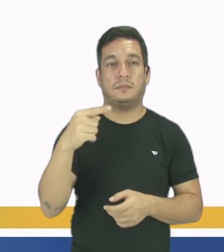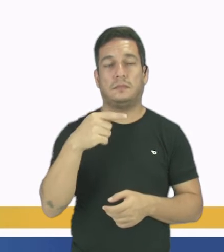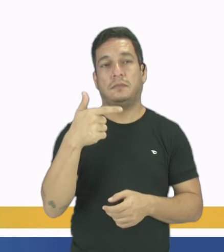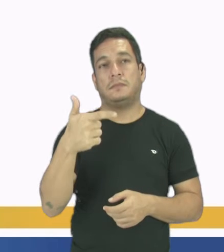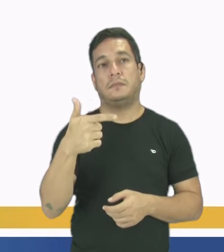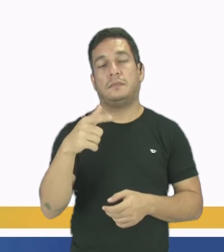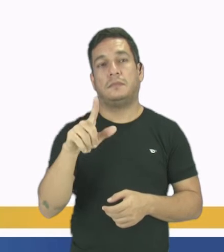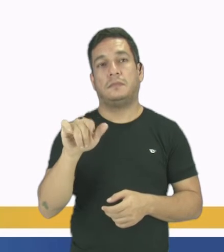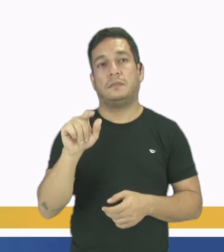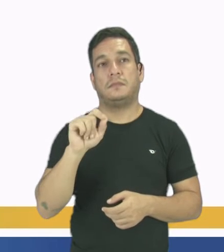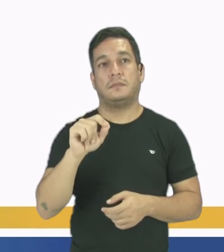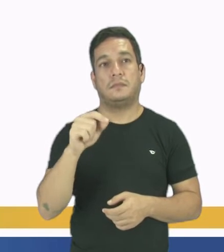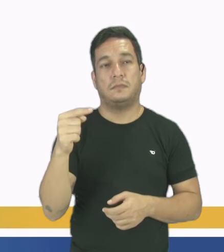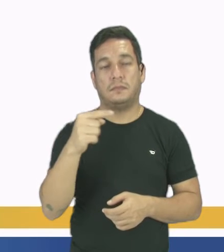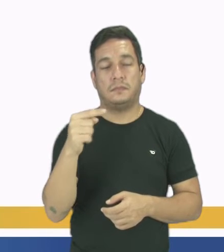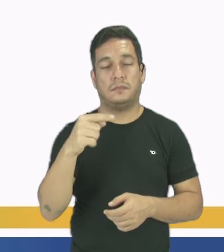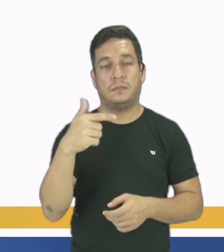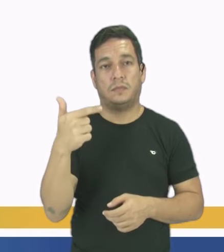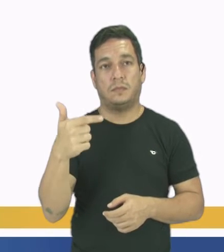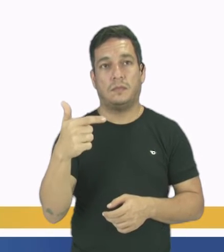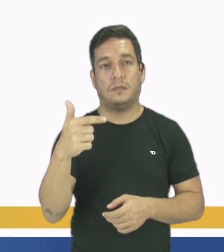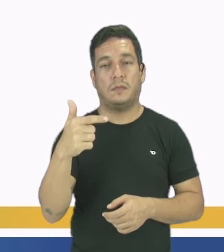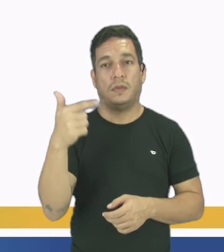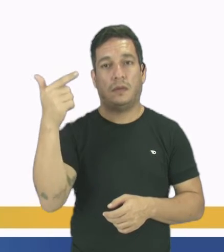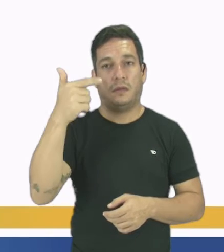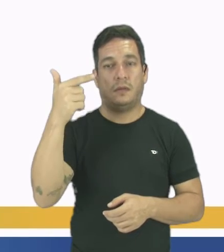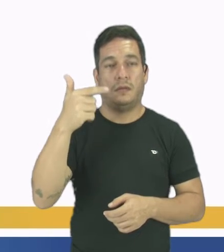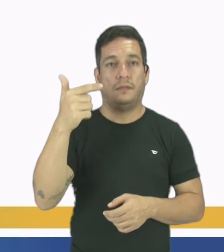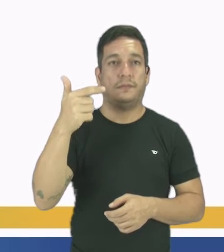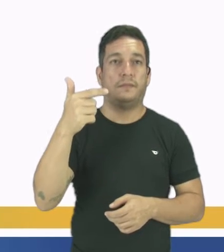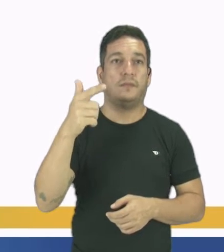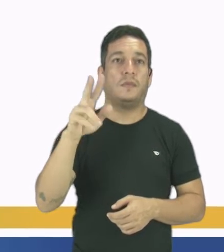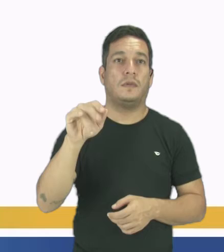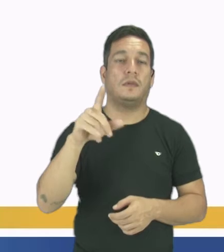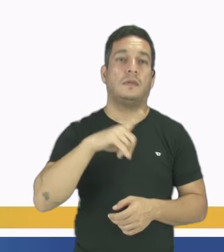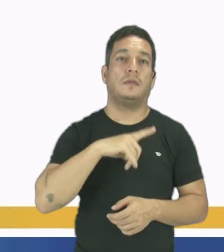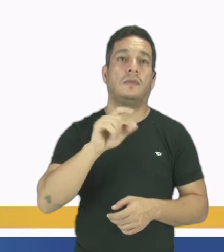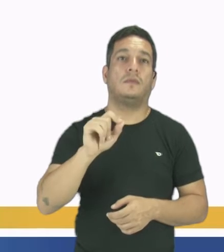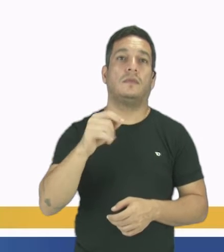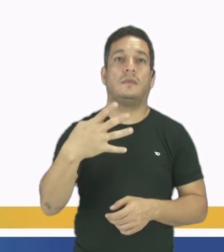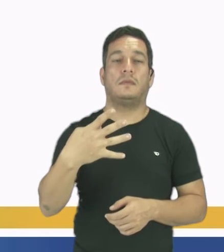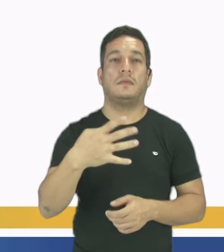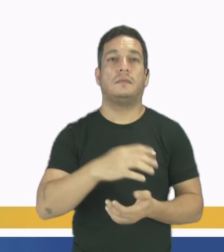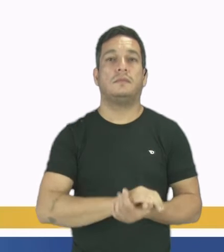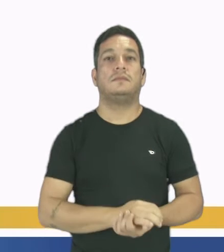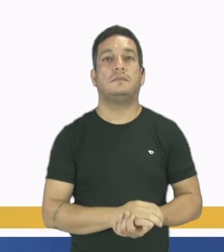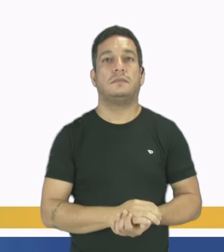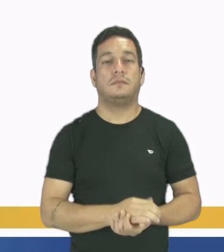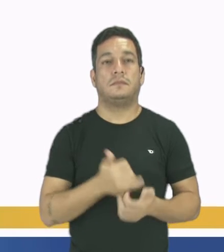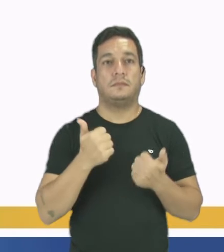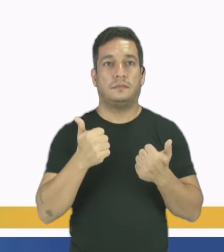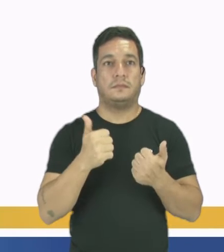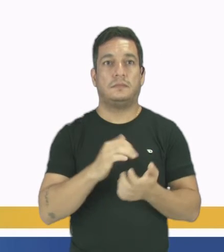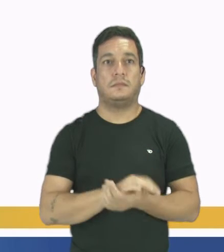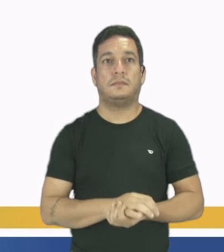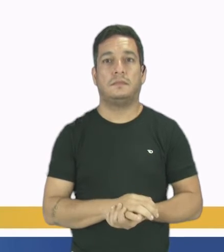2, nós vamos pegar esse menos 2 e elevar ao quadrado, e aí nós vamos ter 4. Tudo